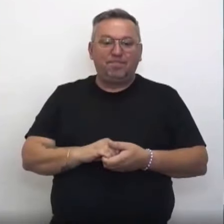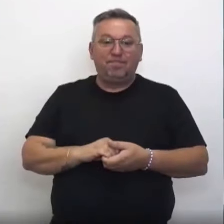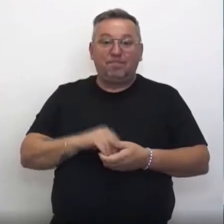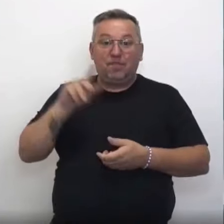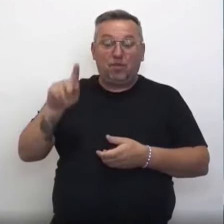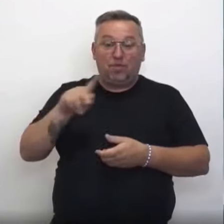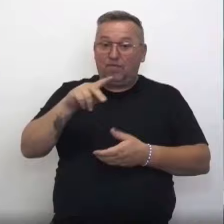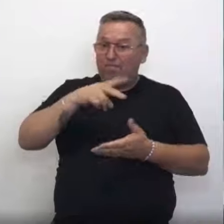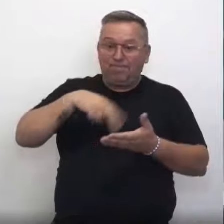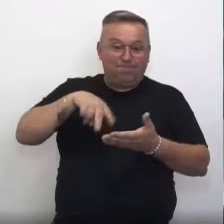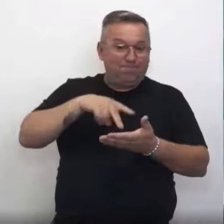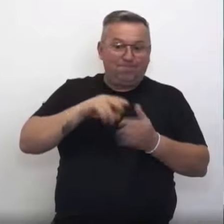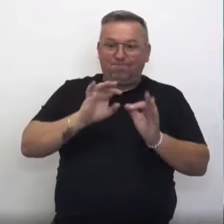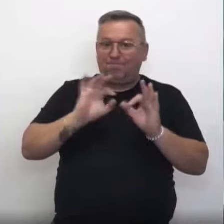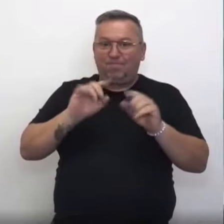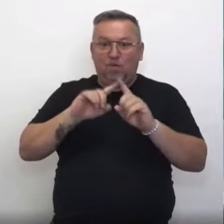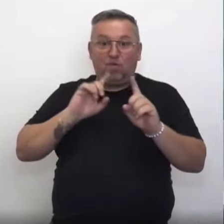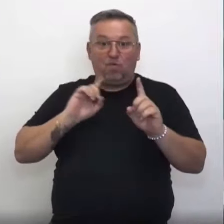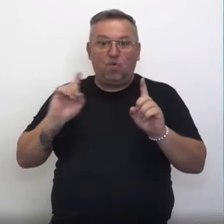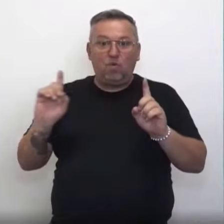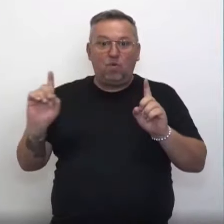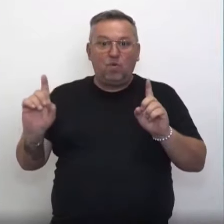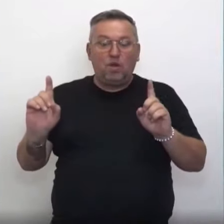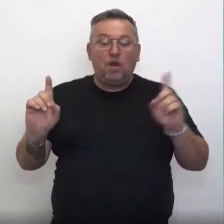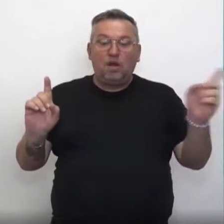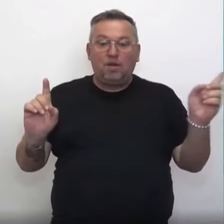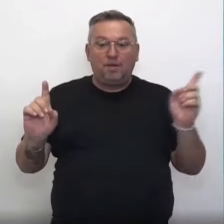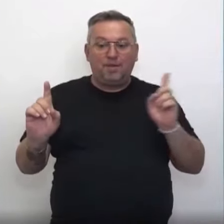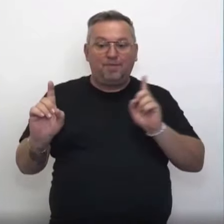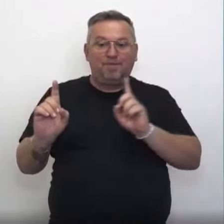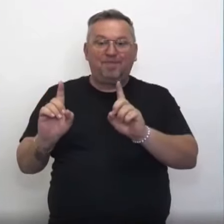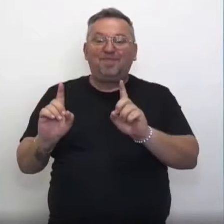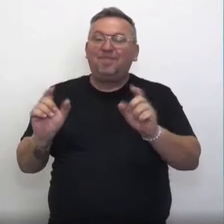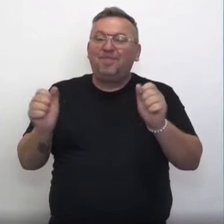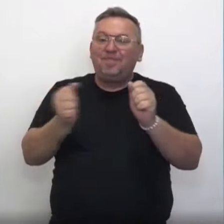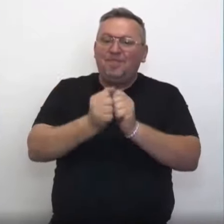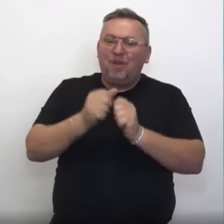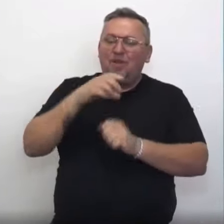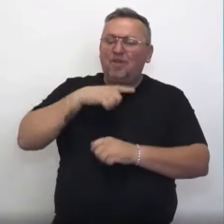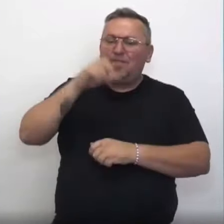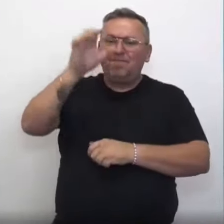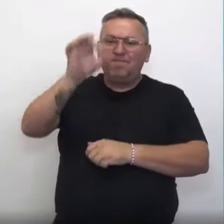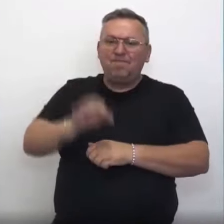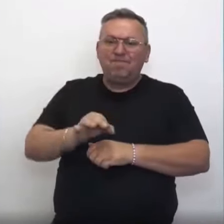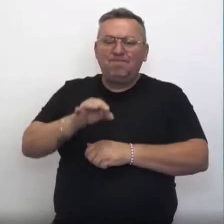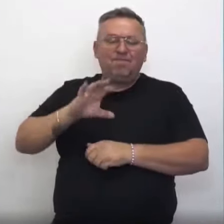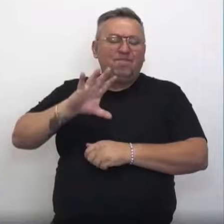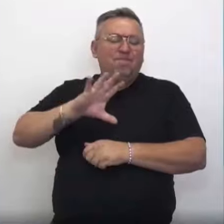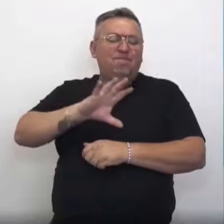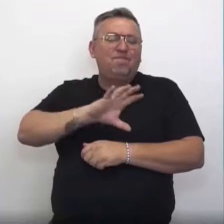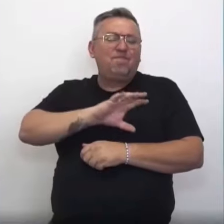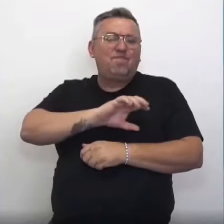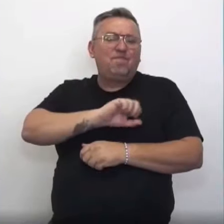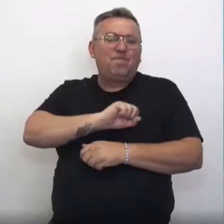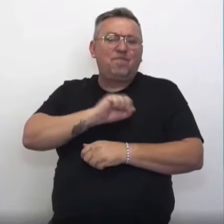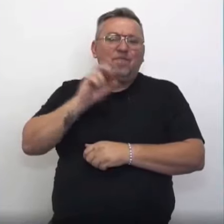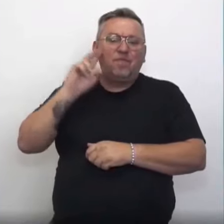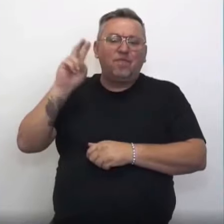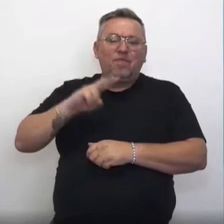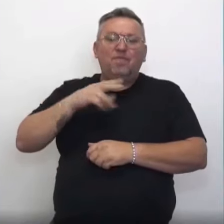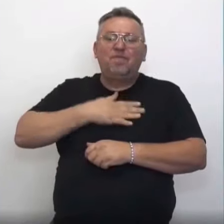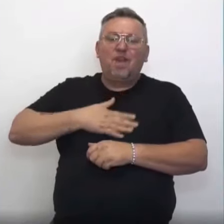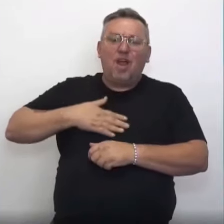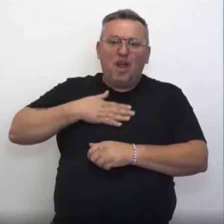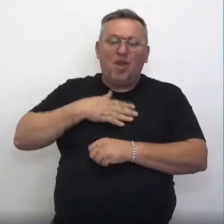vai dançar sozinho, eu vou sair e ele vai chamar a próxima atração. Eu tenho certeza que vocês vão delirar com a próxima, com a atração, com